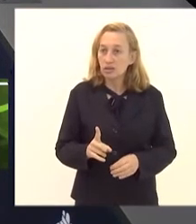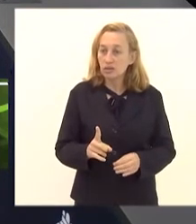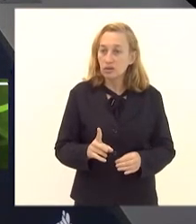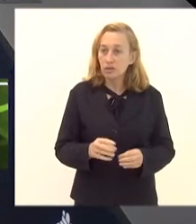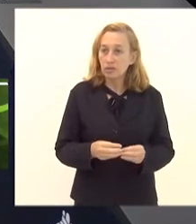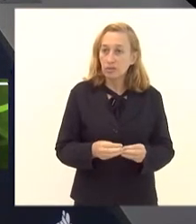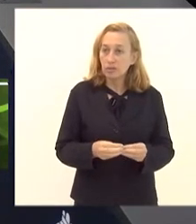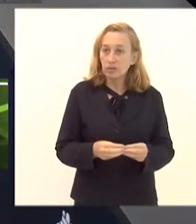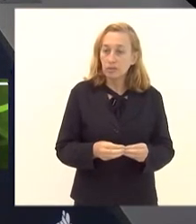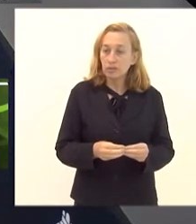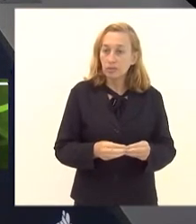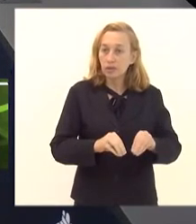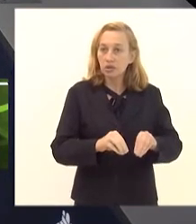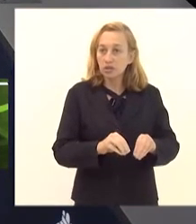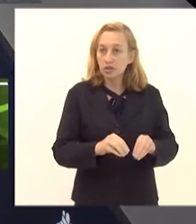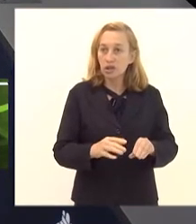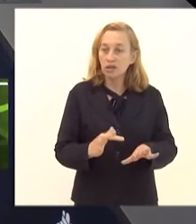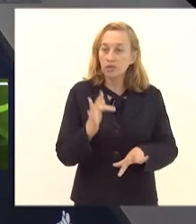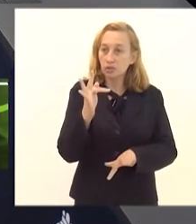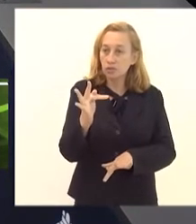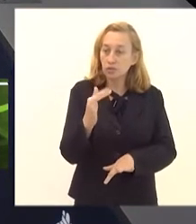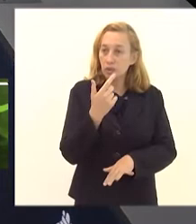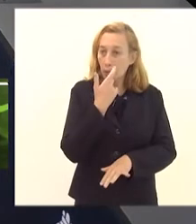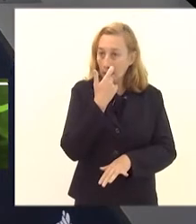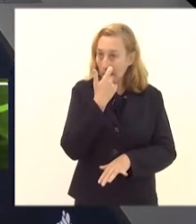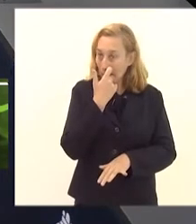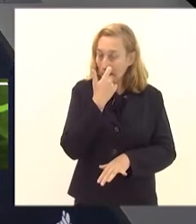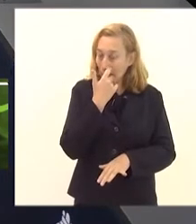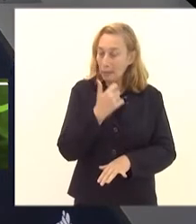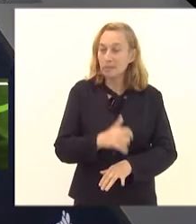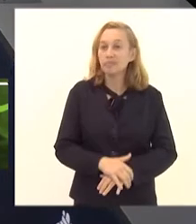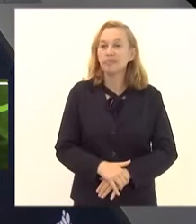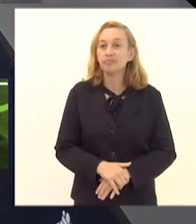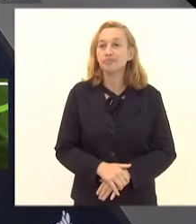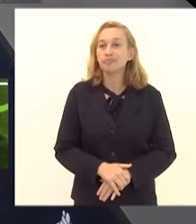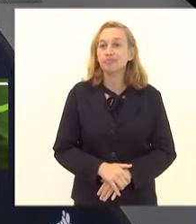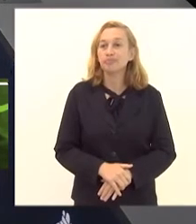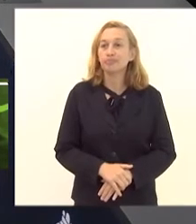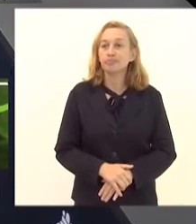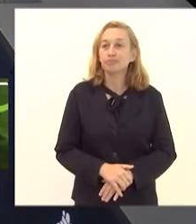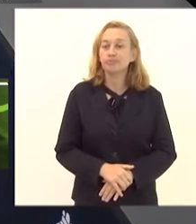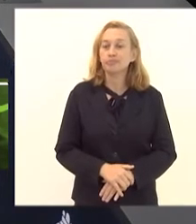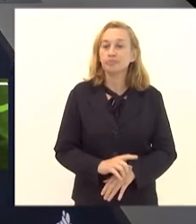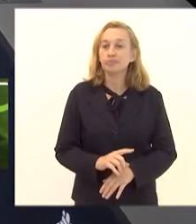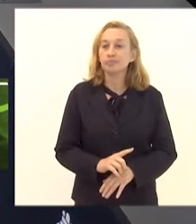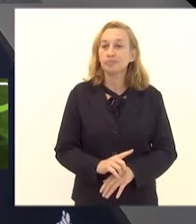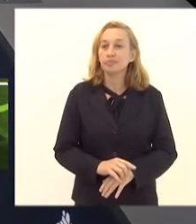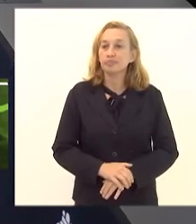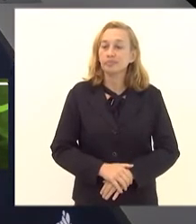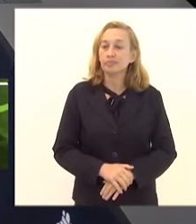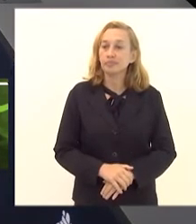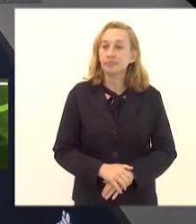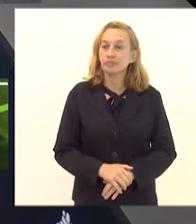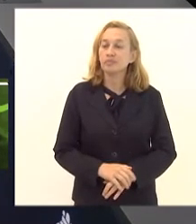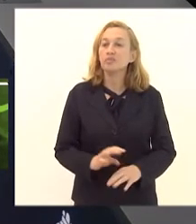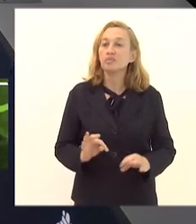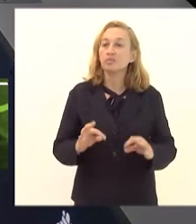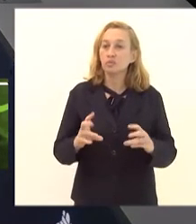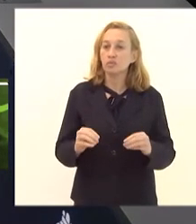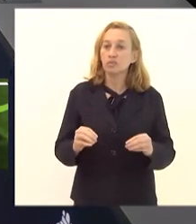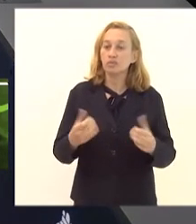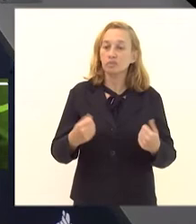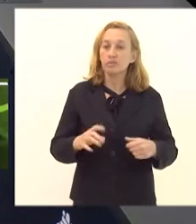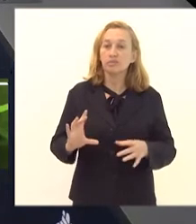transtorno a Jusante e também se não vai fazer retenção para dar enchente a montante. Tudo se comunica.